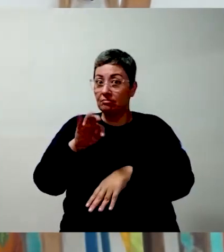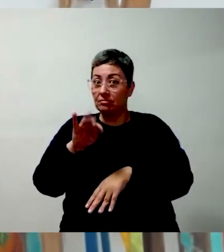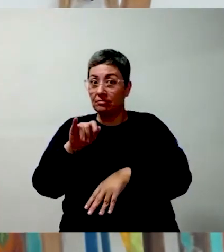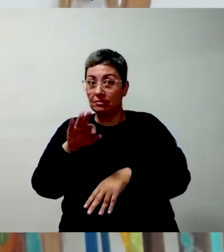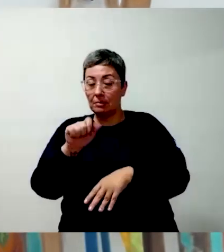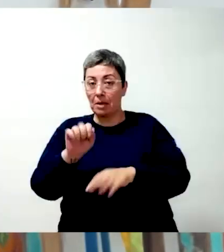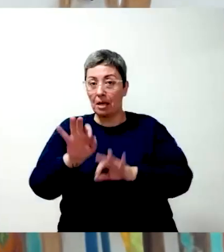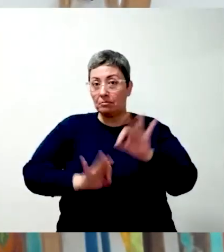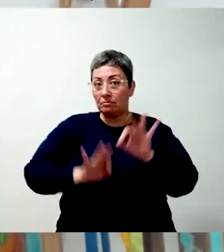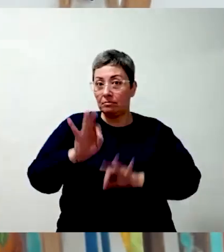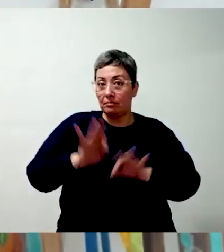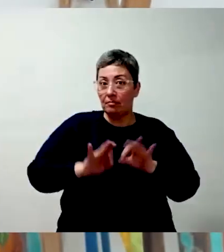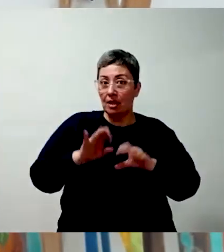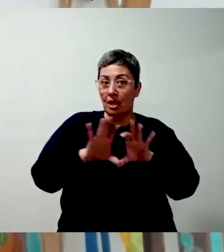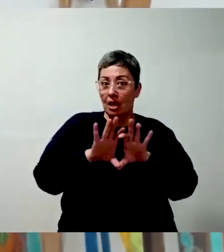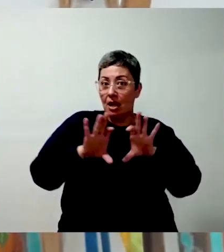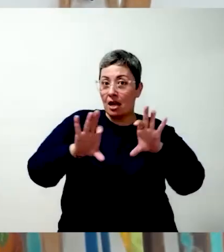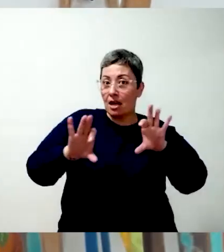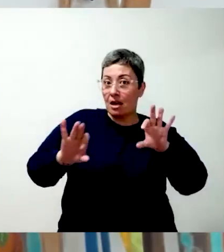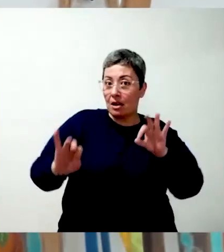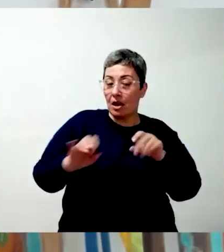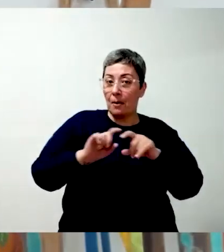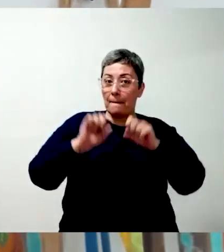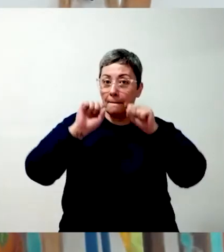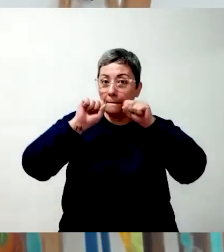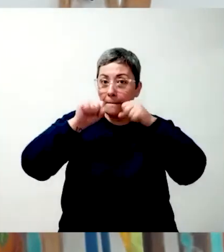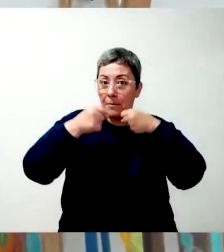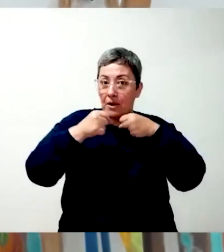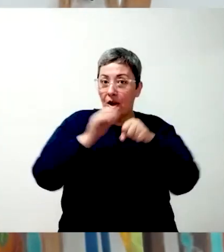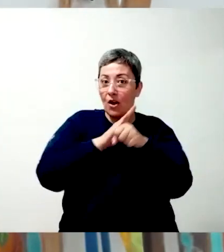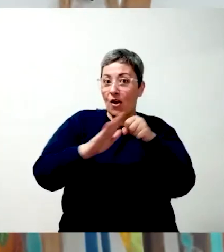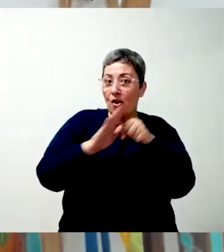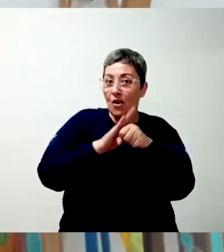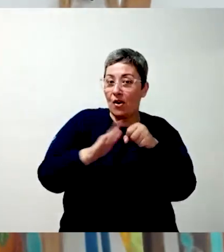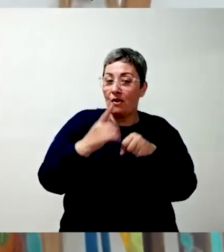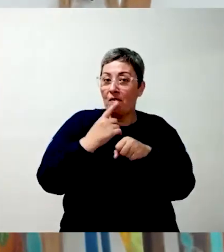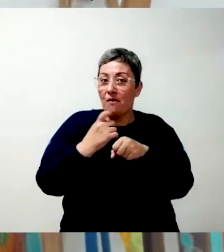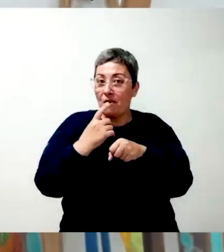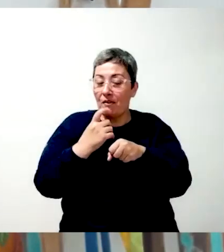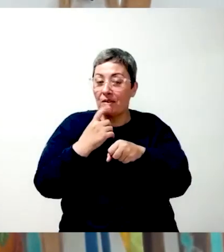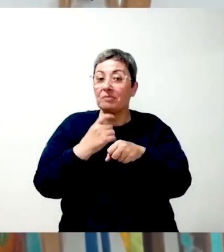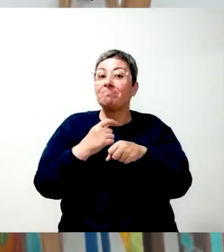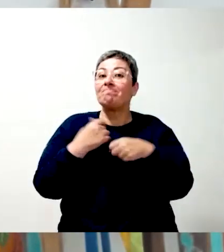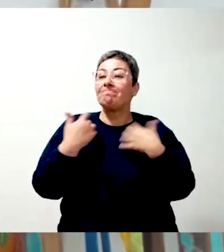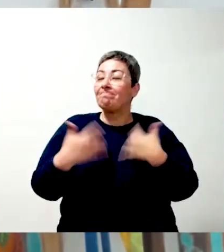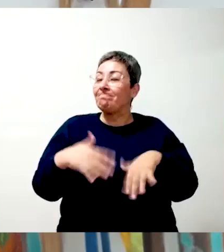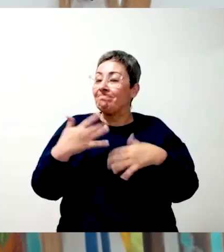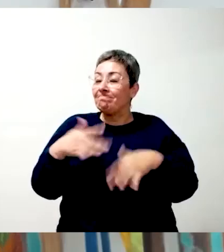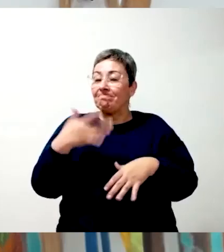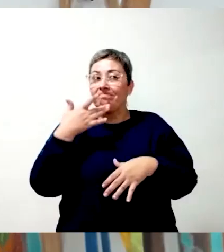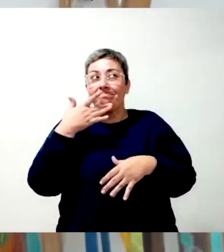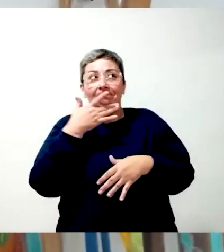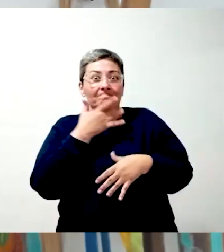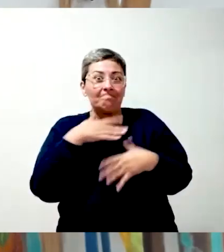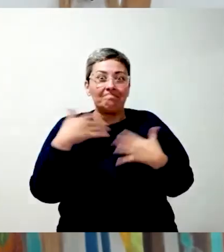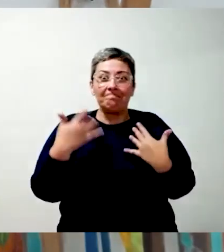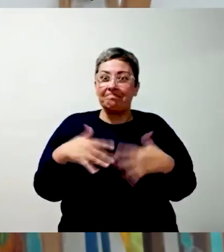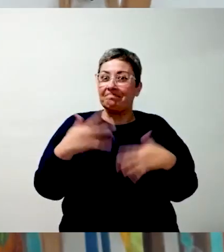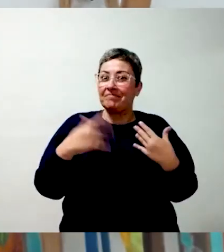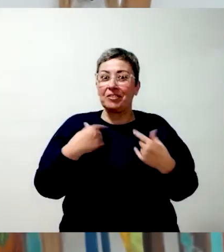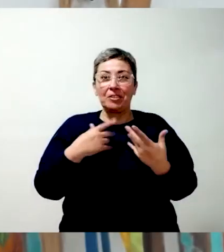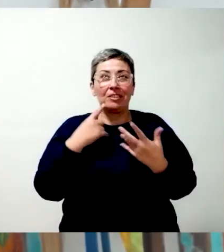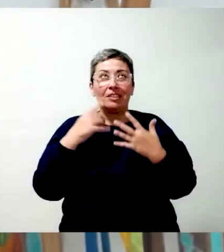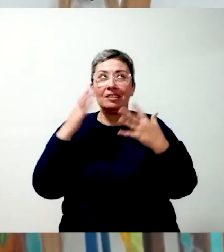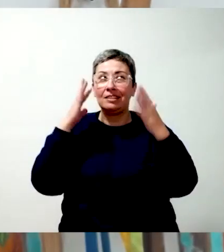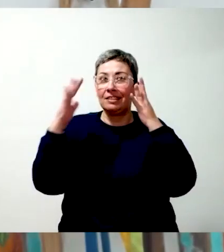Guatemala. É preparado com pimentão, milho, tomate. Ai, que